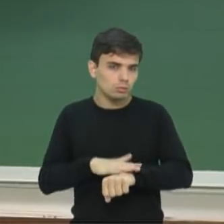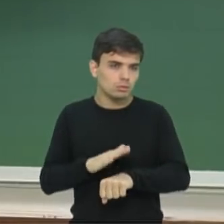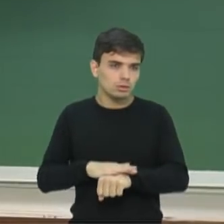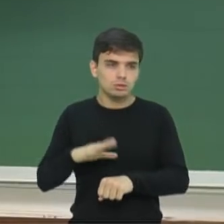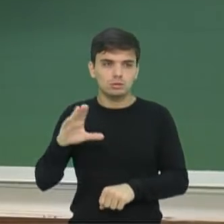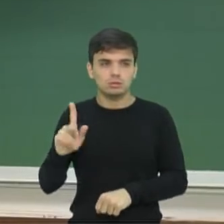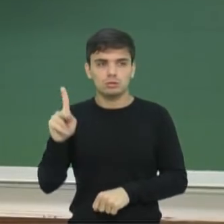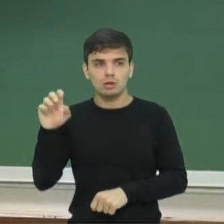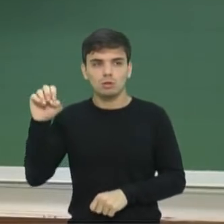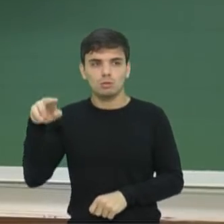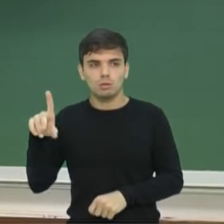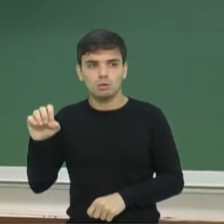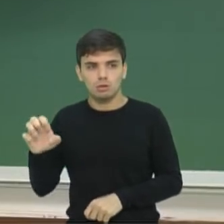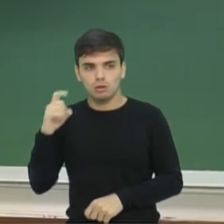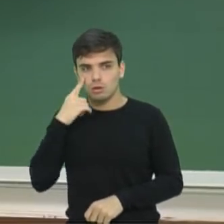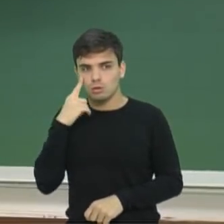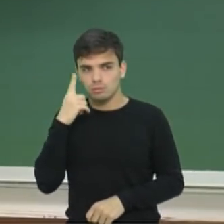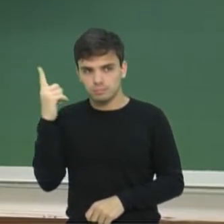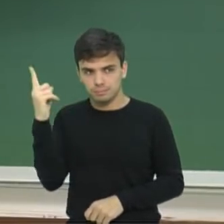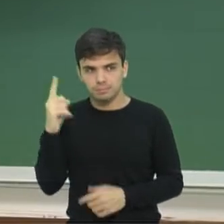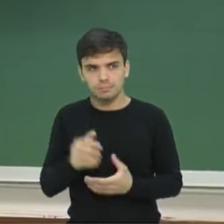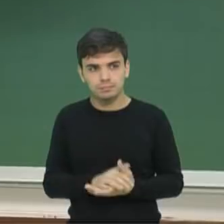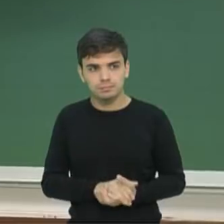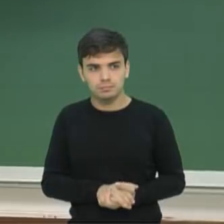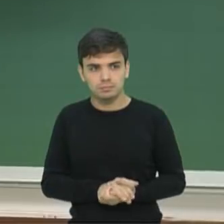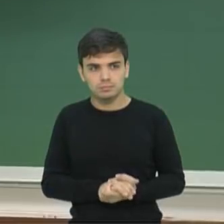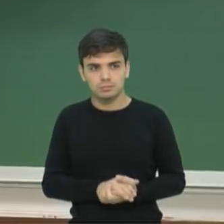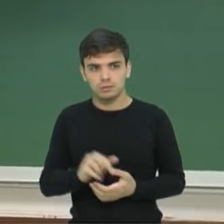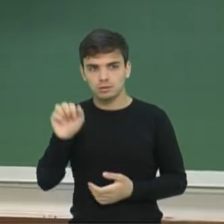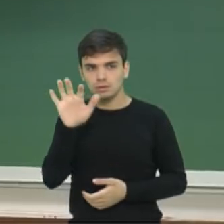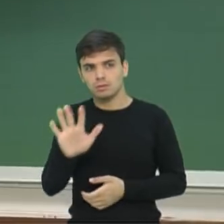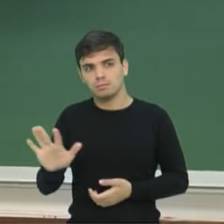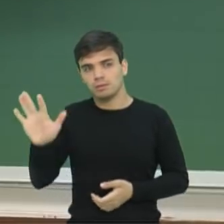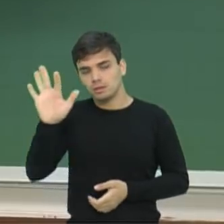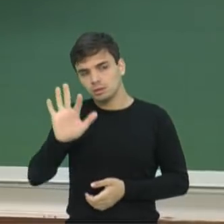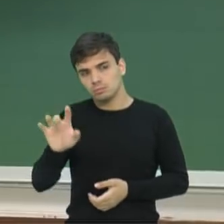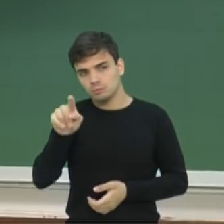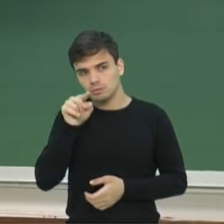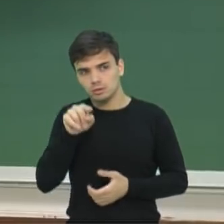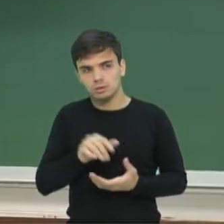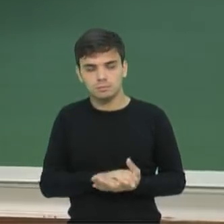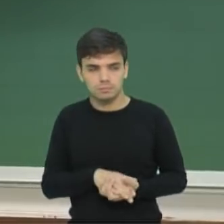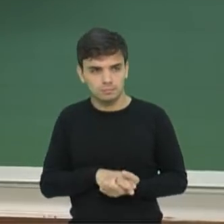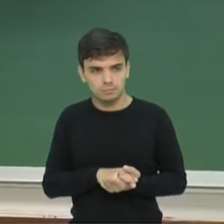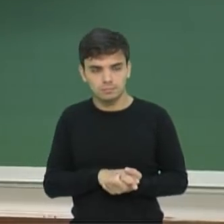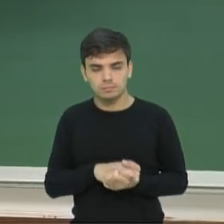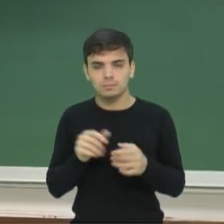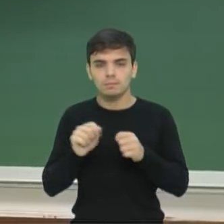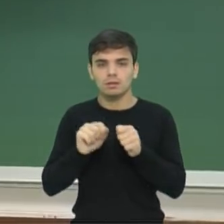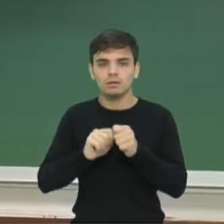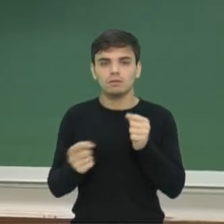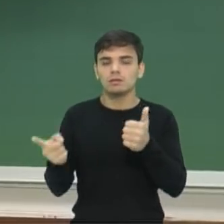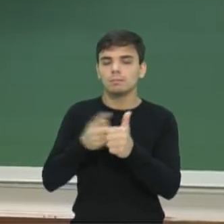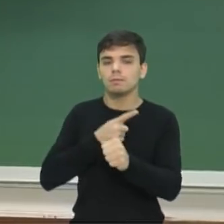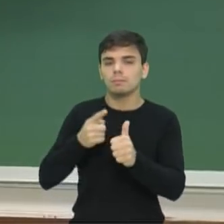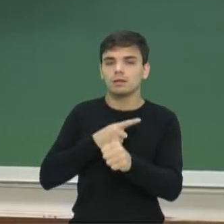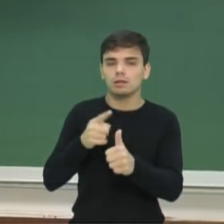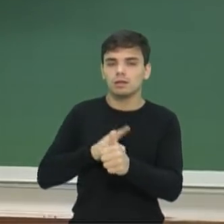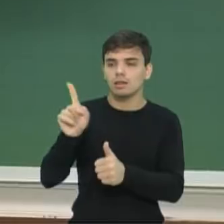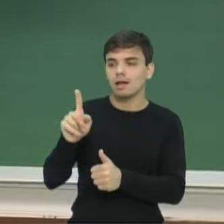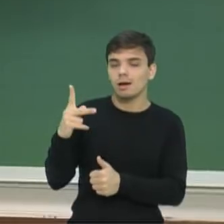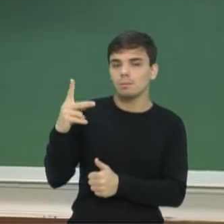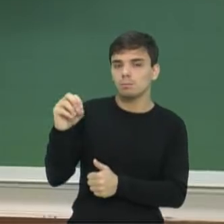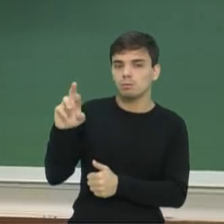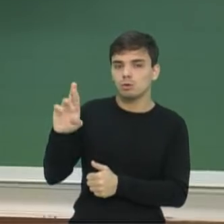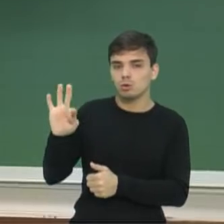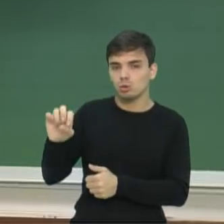de Coman fazendo a apresentação do judô, que está retratado aqui na imagem. Aqui para vocês, o Conde de Coman fez essa primeira apresentação em Porto Alegre,